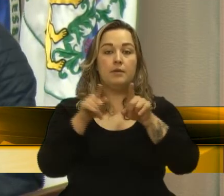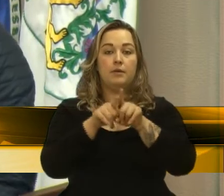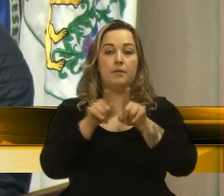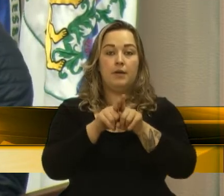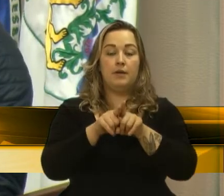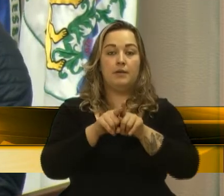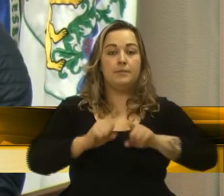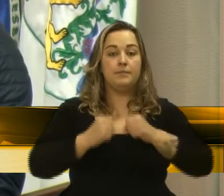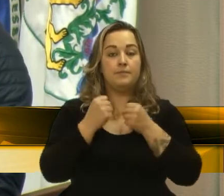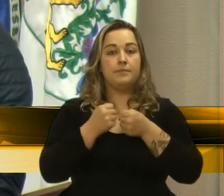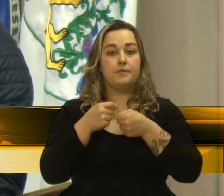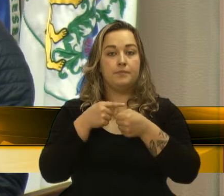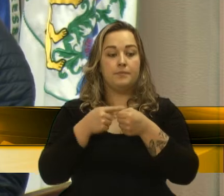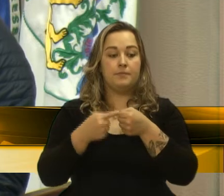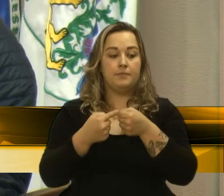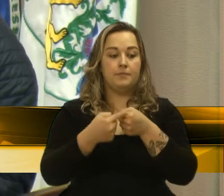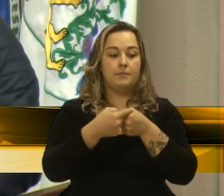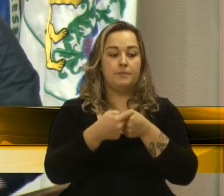Então,